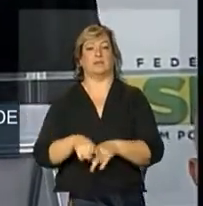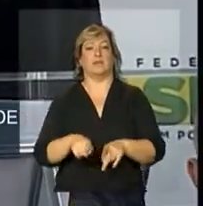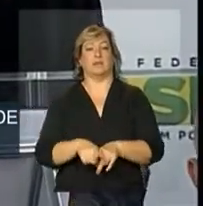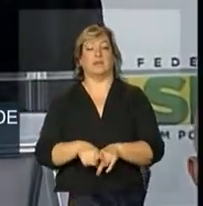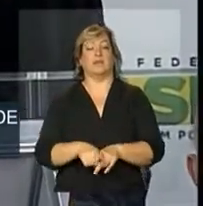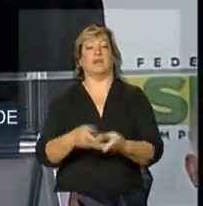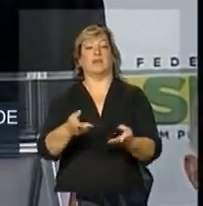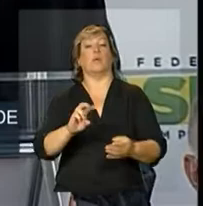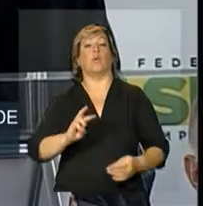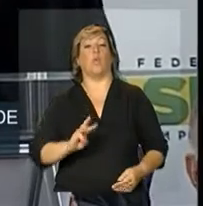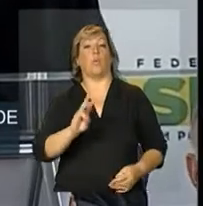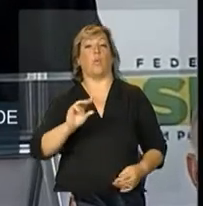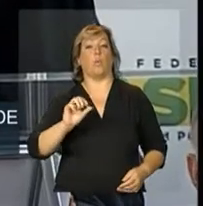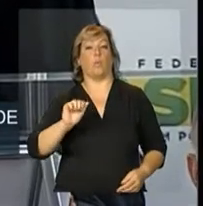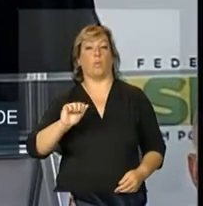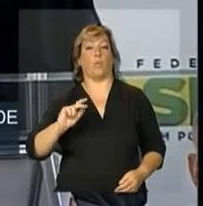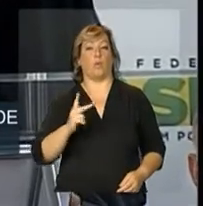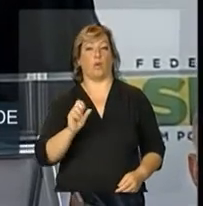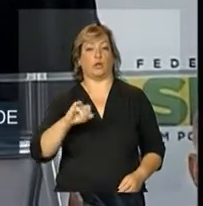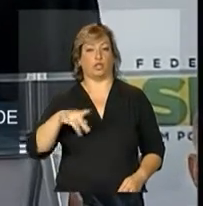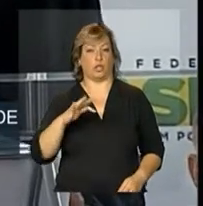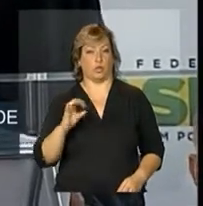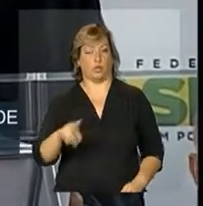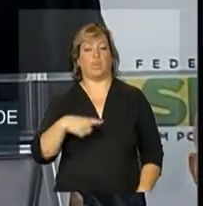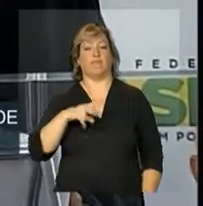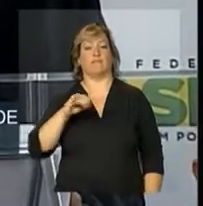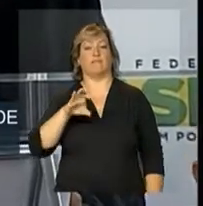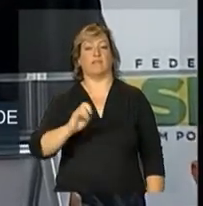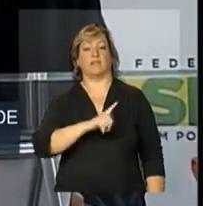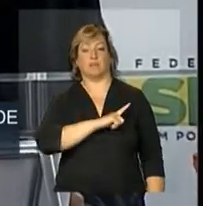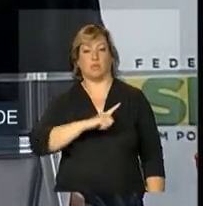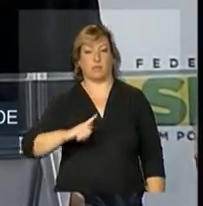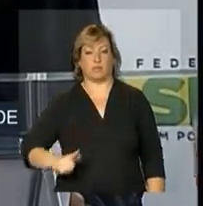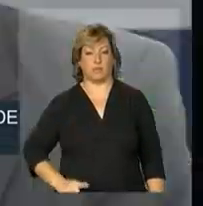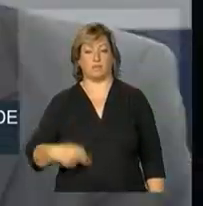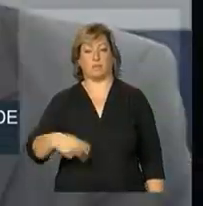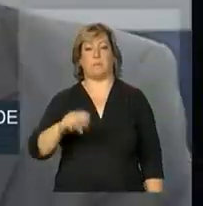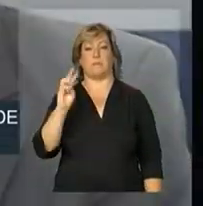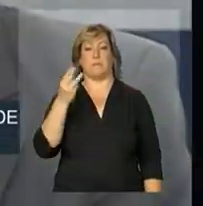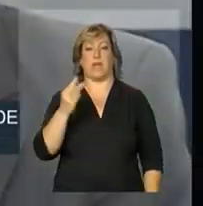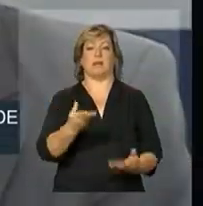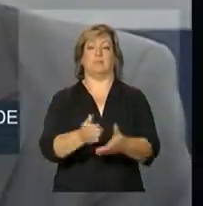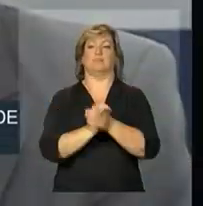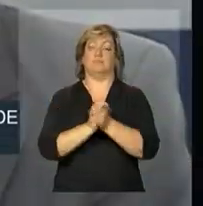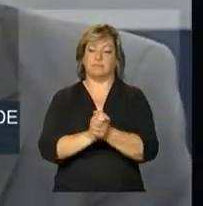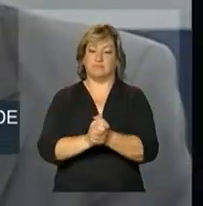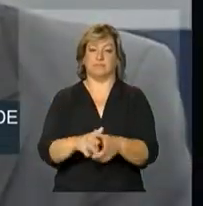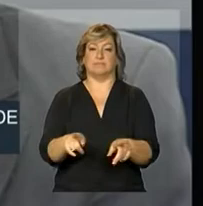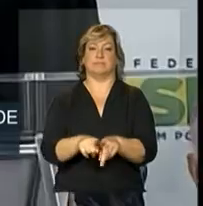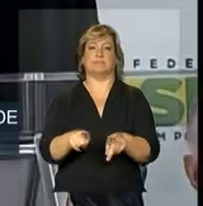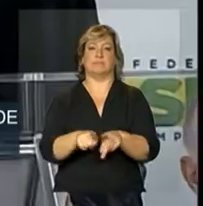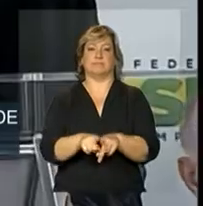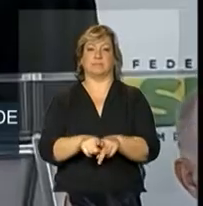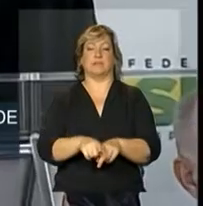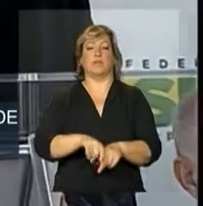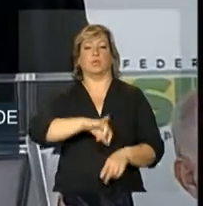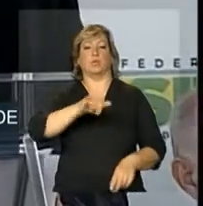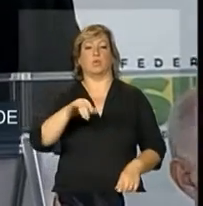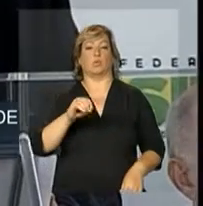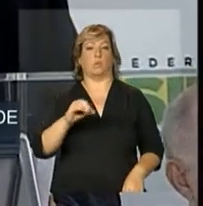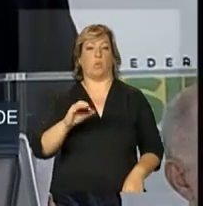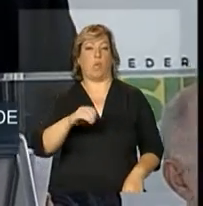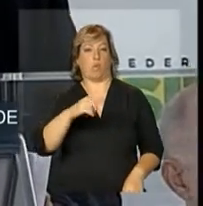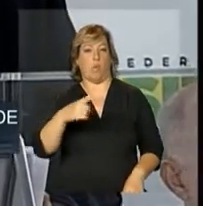Excelentíssimo senhor Washington Oliveira, vice-governador do Maranhão. Excelentíssimo senhor João Castelo